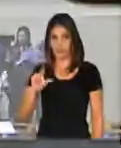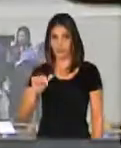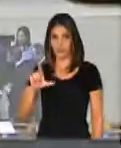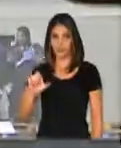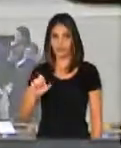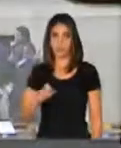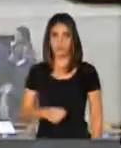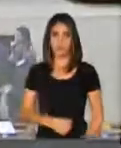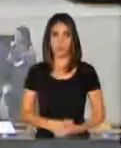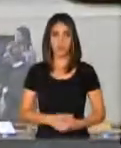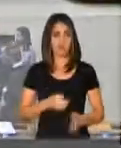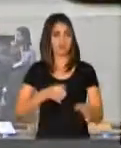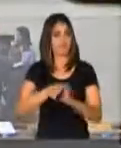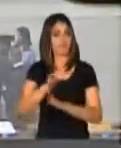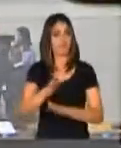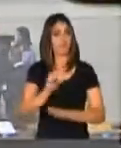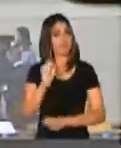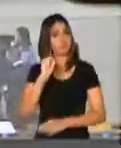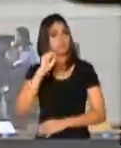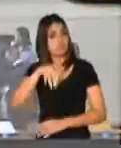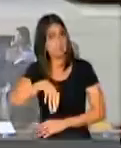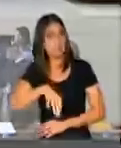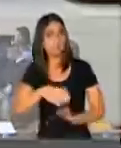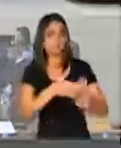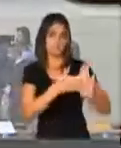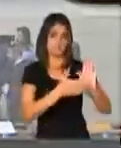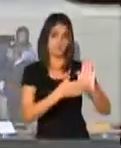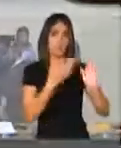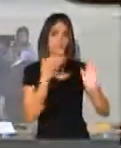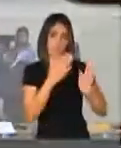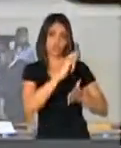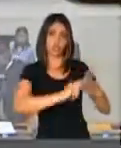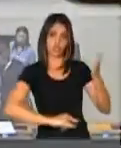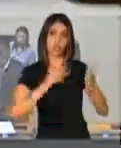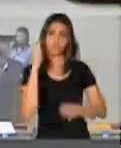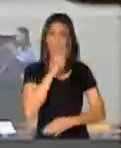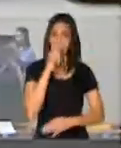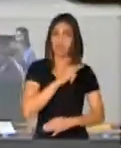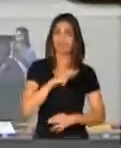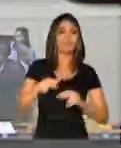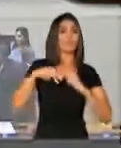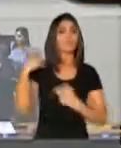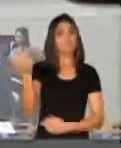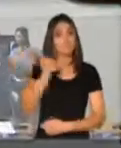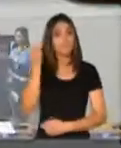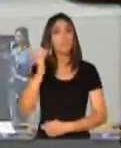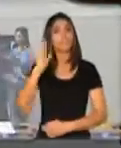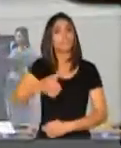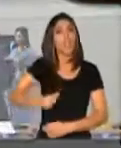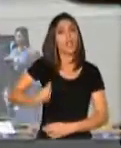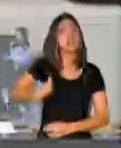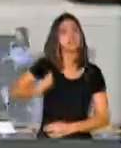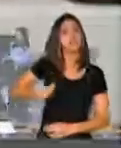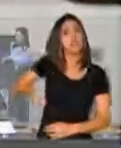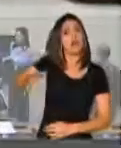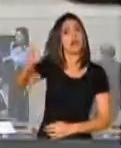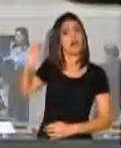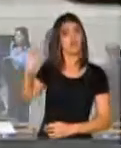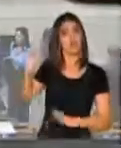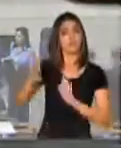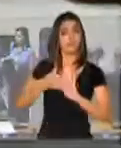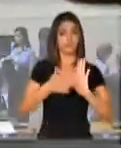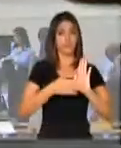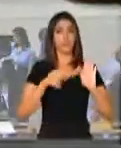presidente o senhor da verdade encaminha favorável a essa matéria é uma matéria importante inclusive que já existia foi